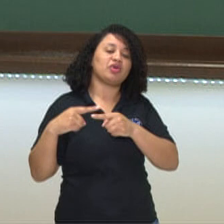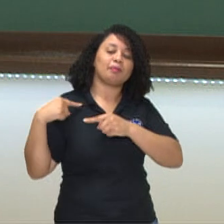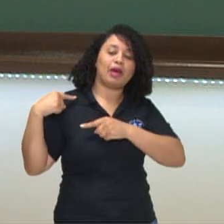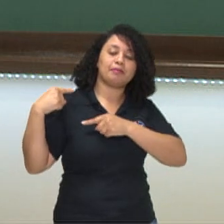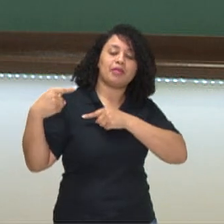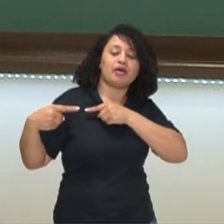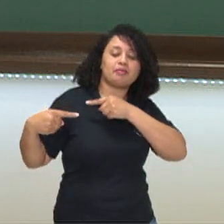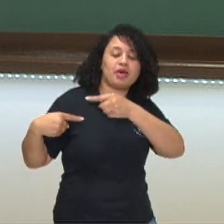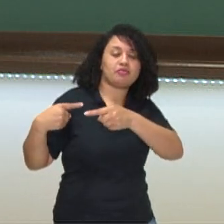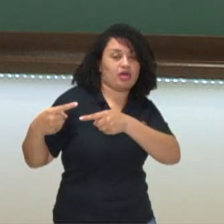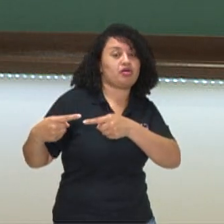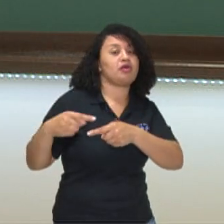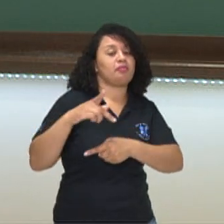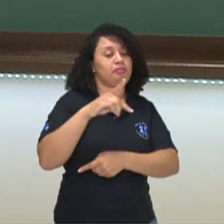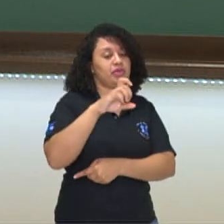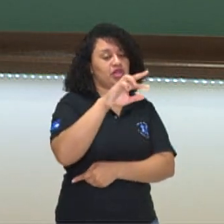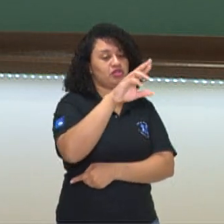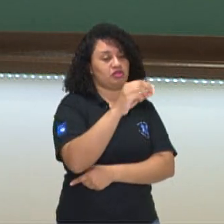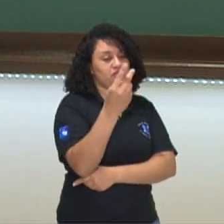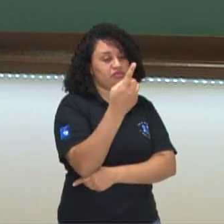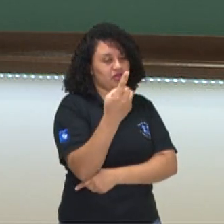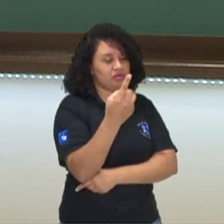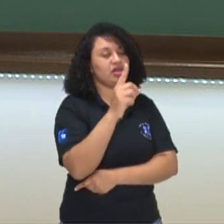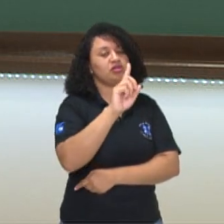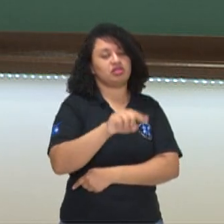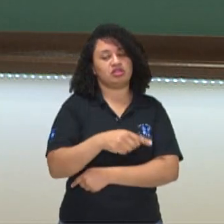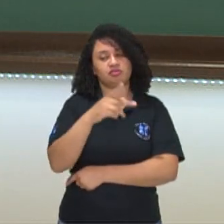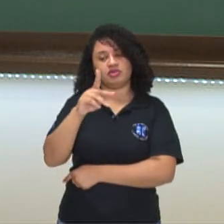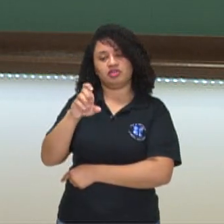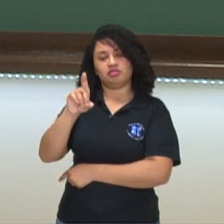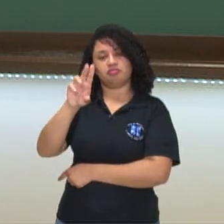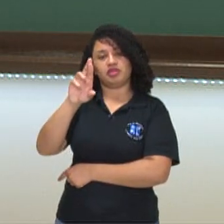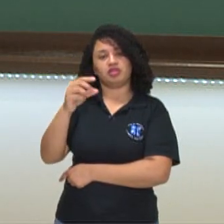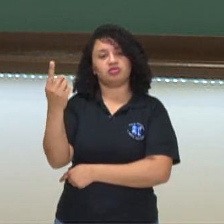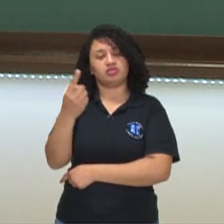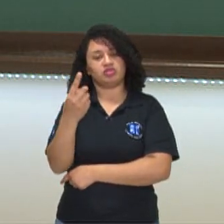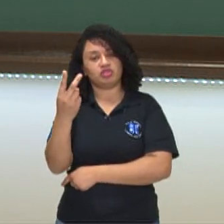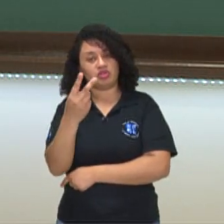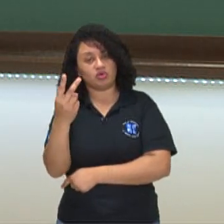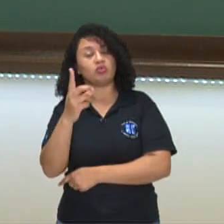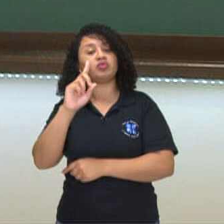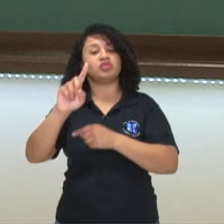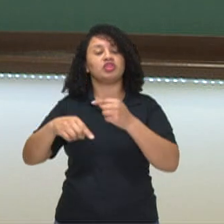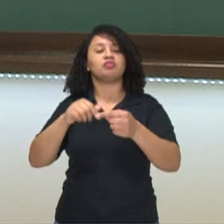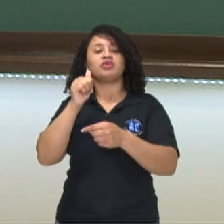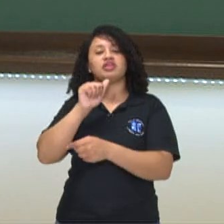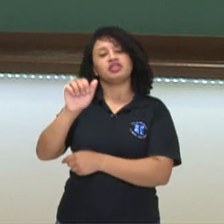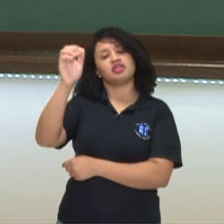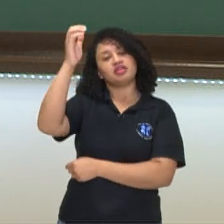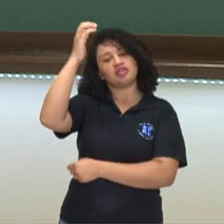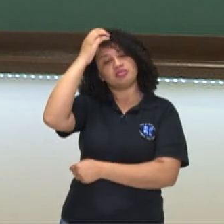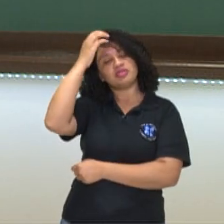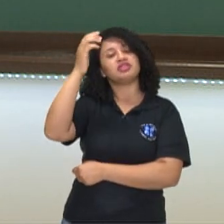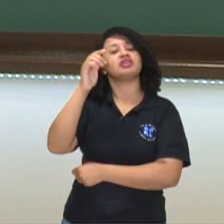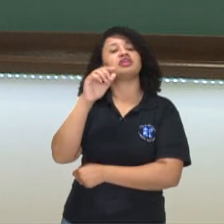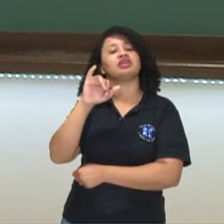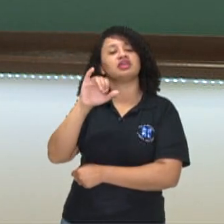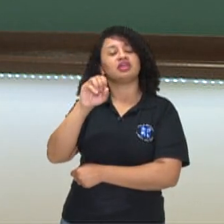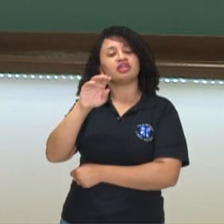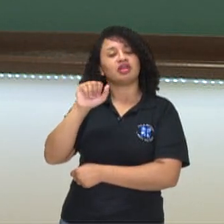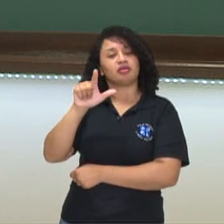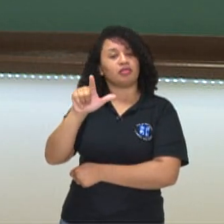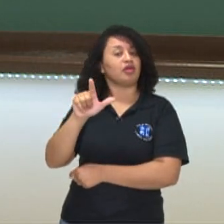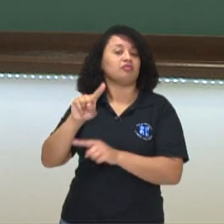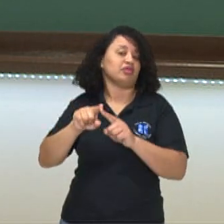sabíamos que depois de Dom Pedro I ia vir Dom Pedro II, depois Princesa Isabel, que não chegou a assumir o trono. Então, a monarquia